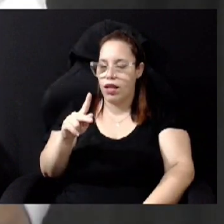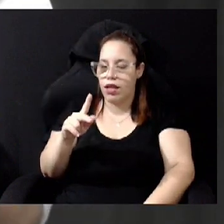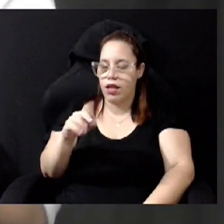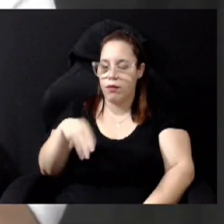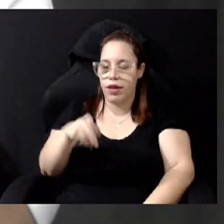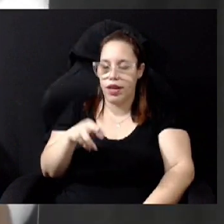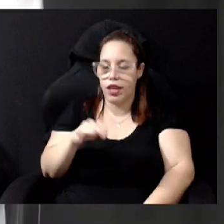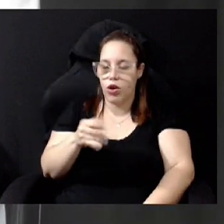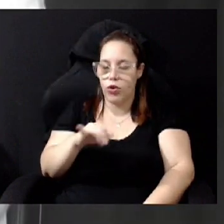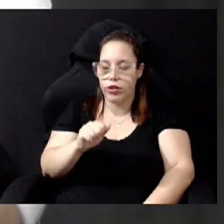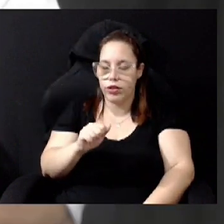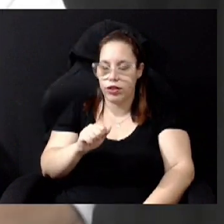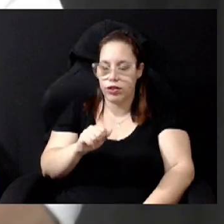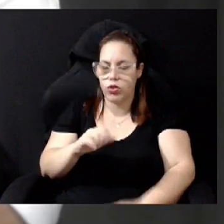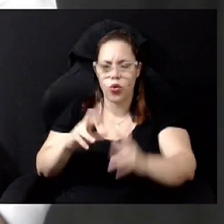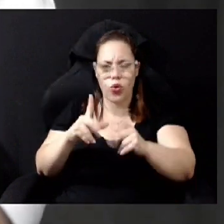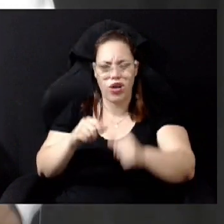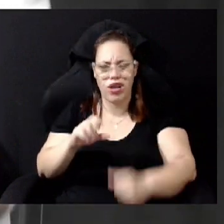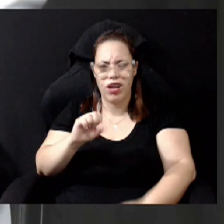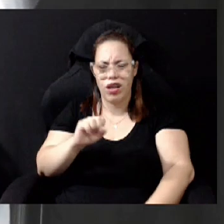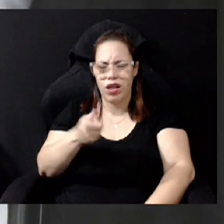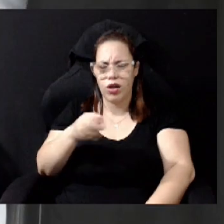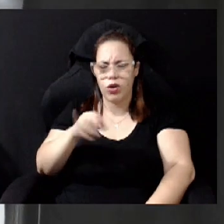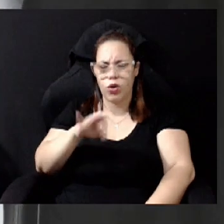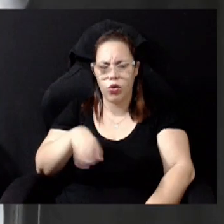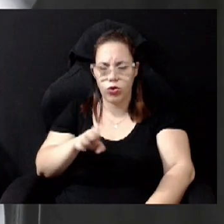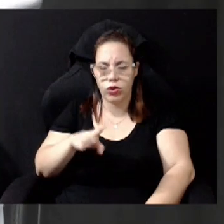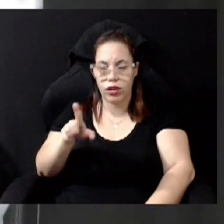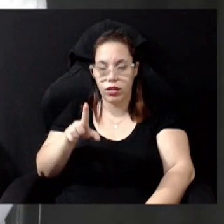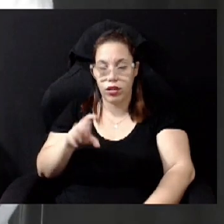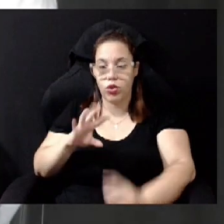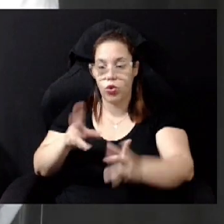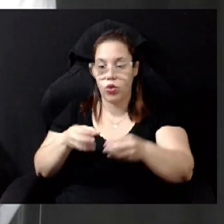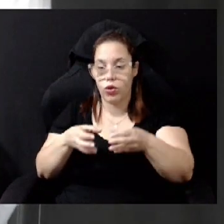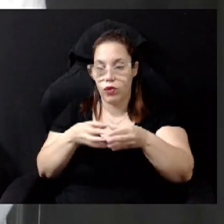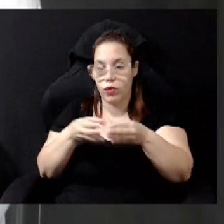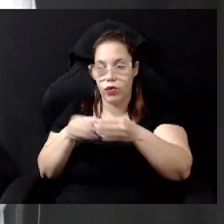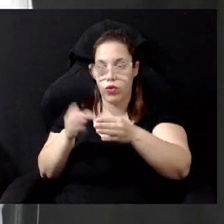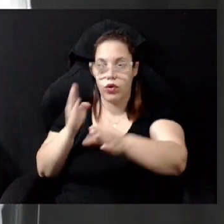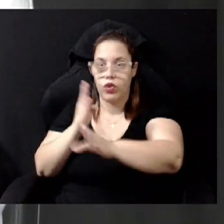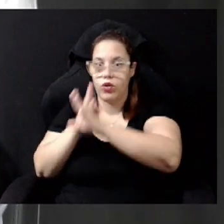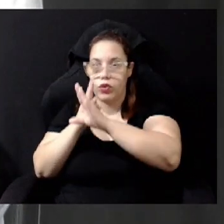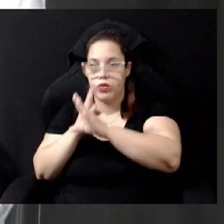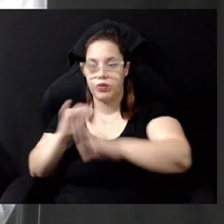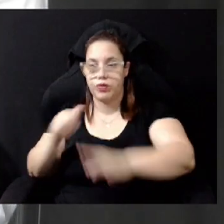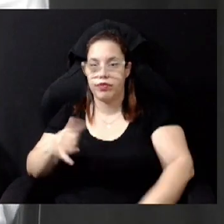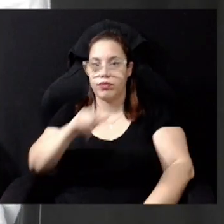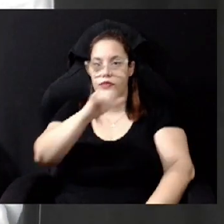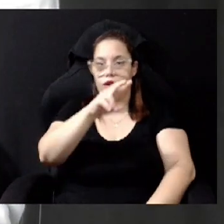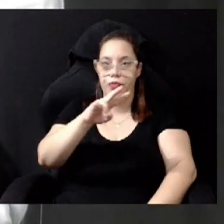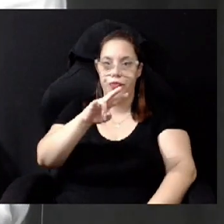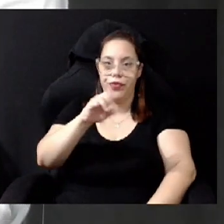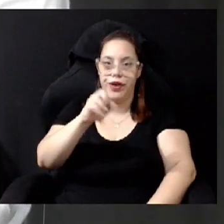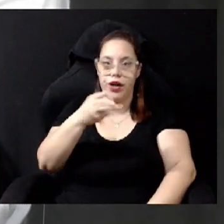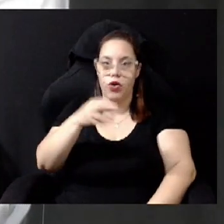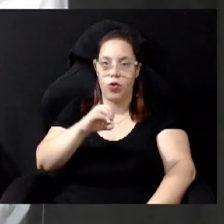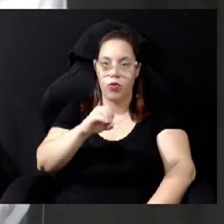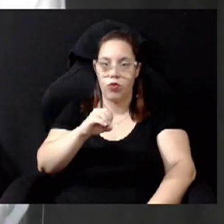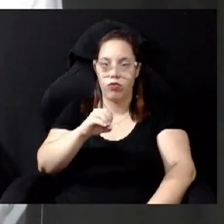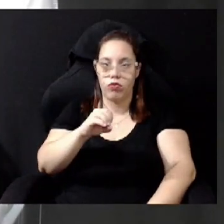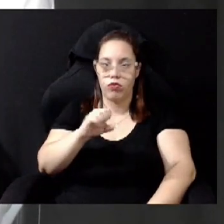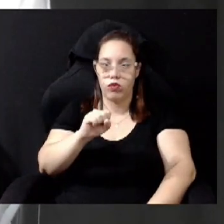todas, São José, todas as comunidades até chegar no aeroporto de Viracopos, inclusive dando suporte para parte do fundo do